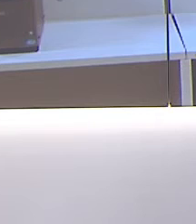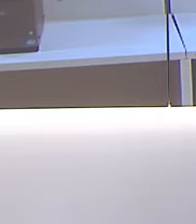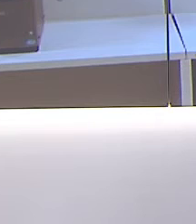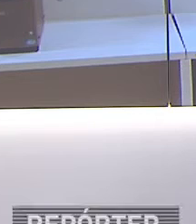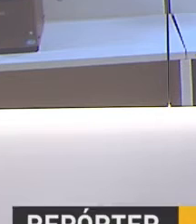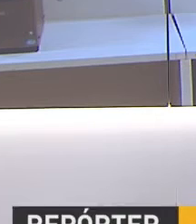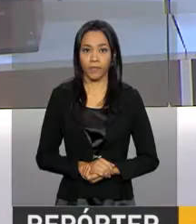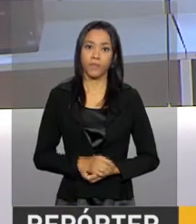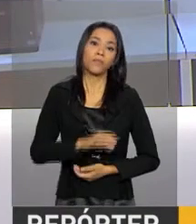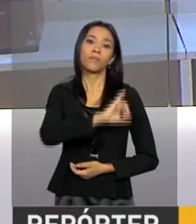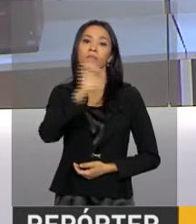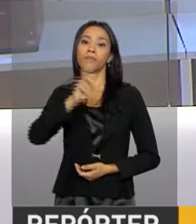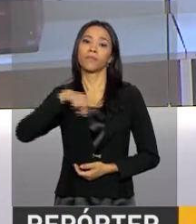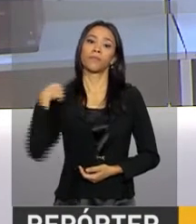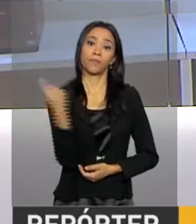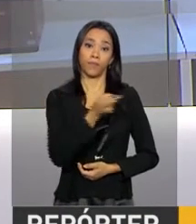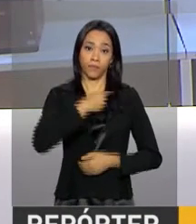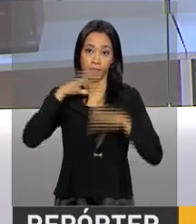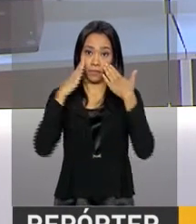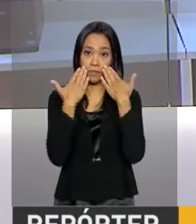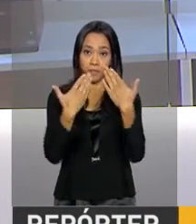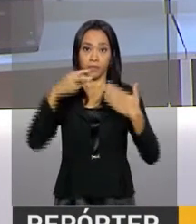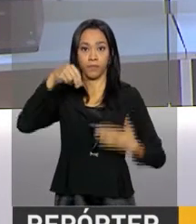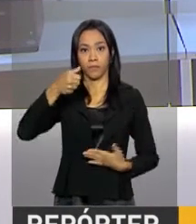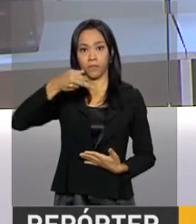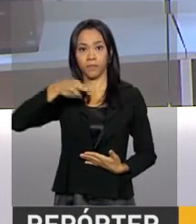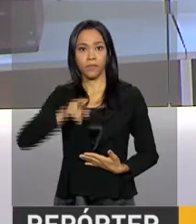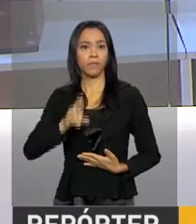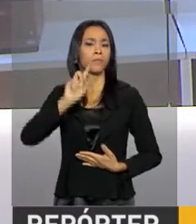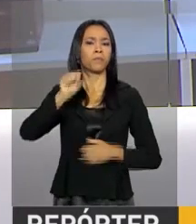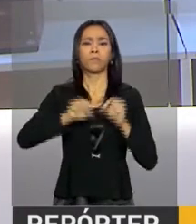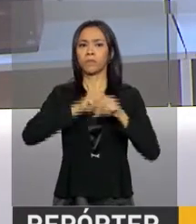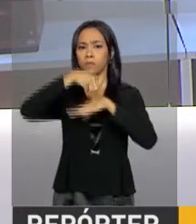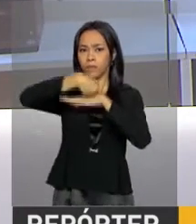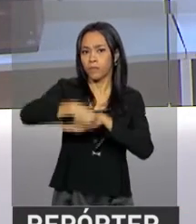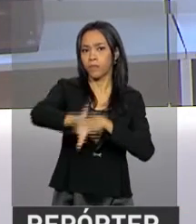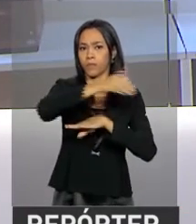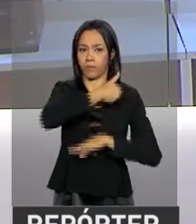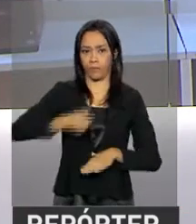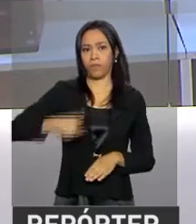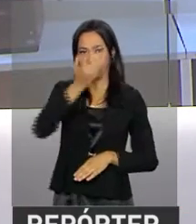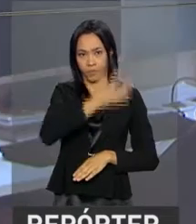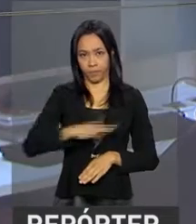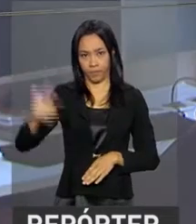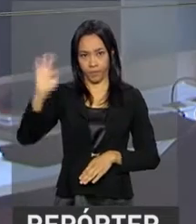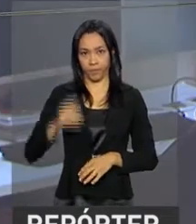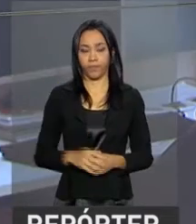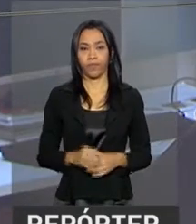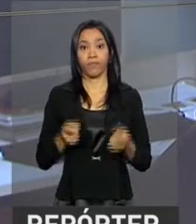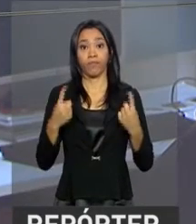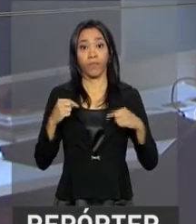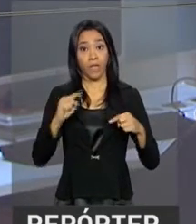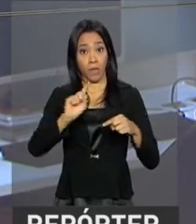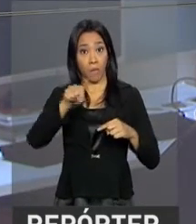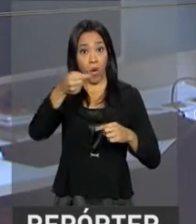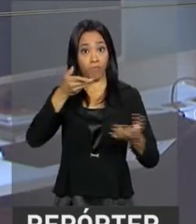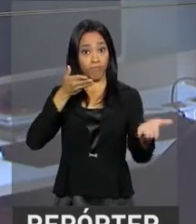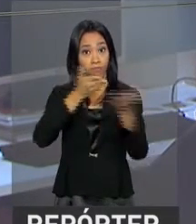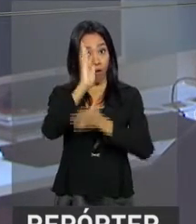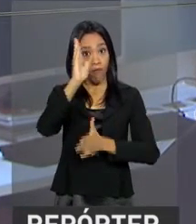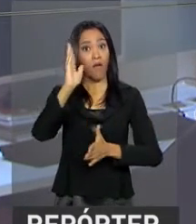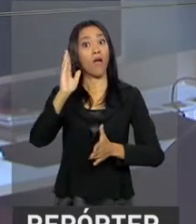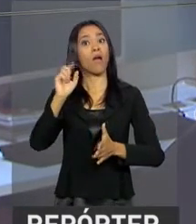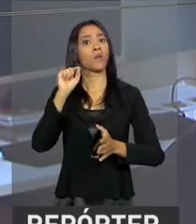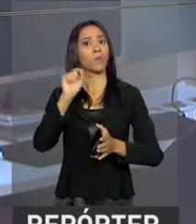olá estamos de volta com o repórter nbr e as notícias do governo federal após ser aprovada em